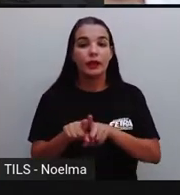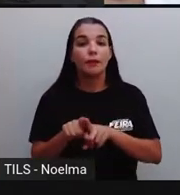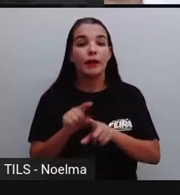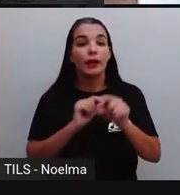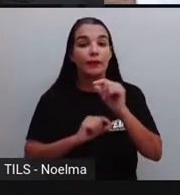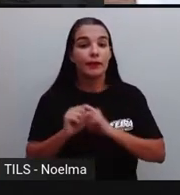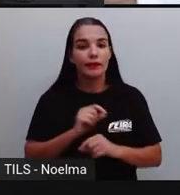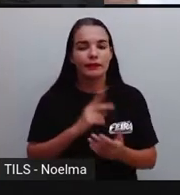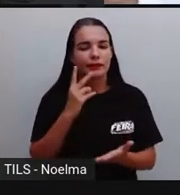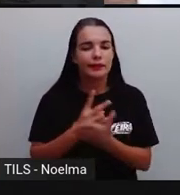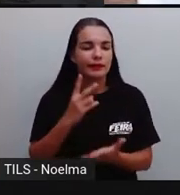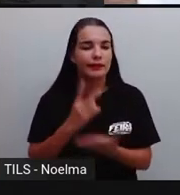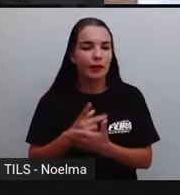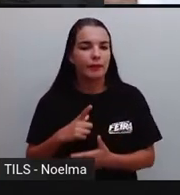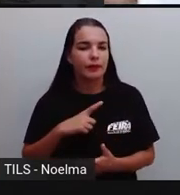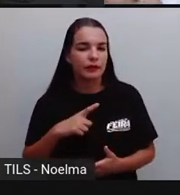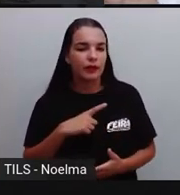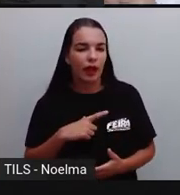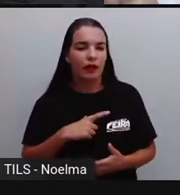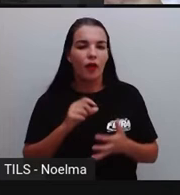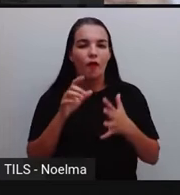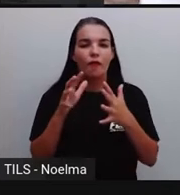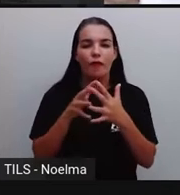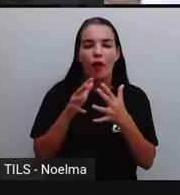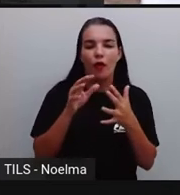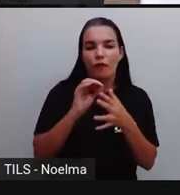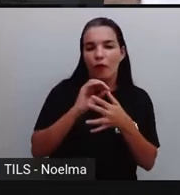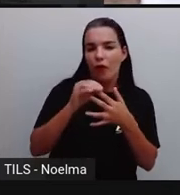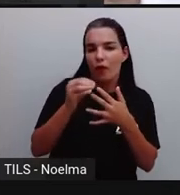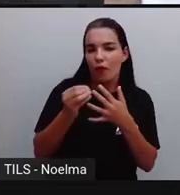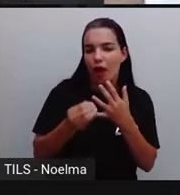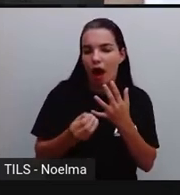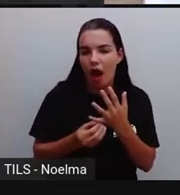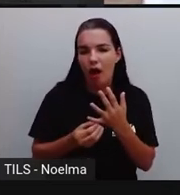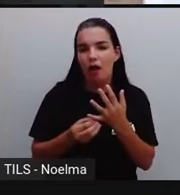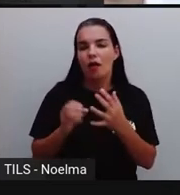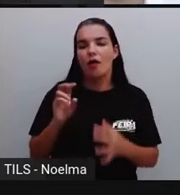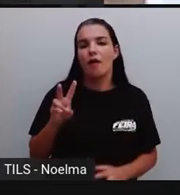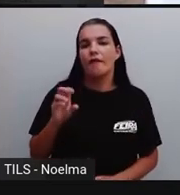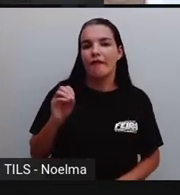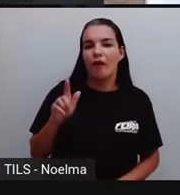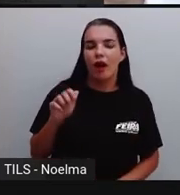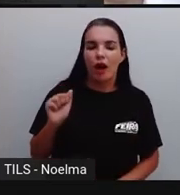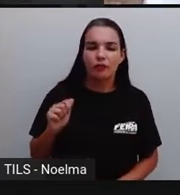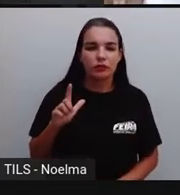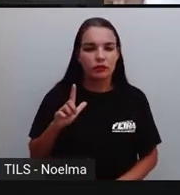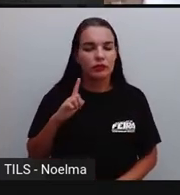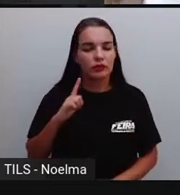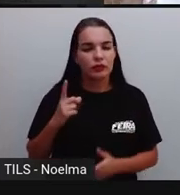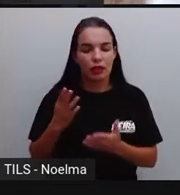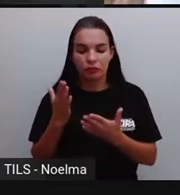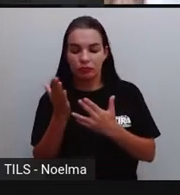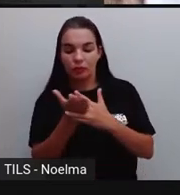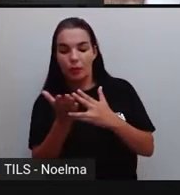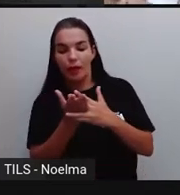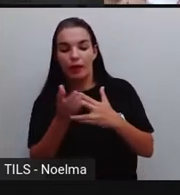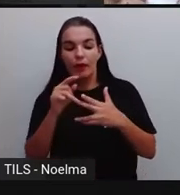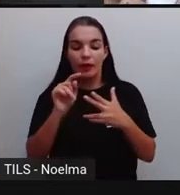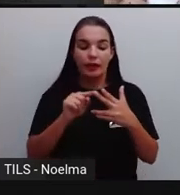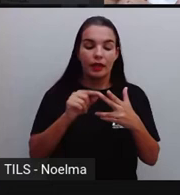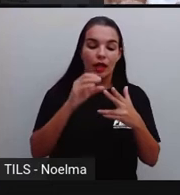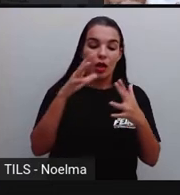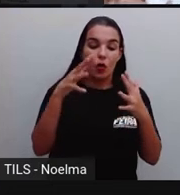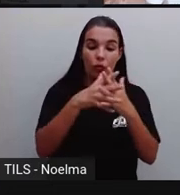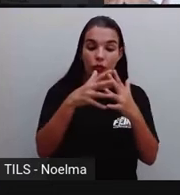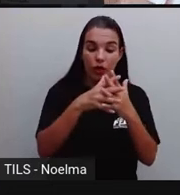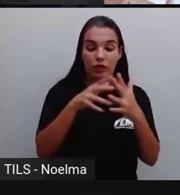de si sempre aparece uma vogal, né? Então ele tá ali entre uma consoante e uma vogal, tá? Aí você pode me